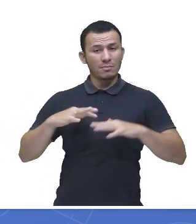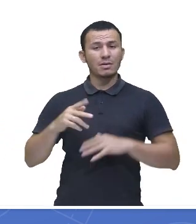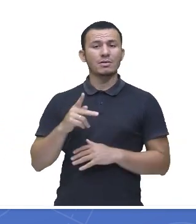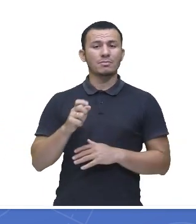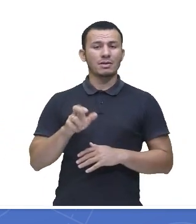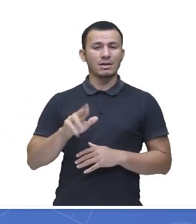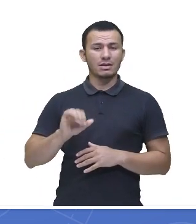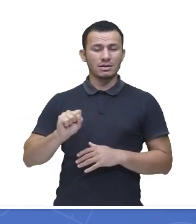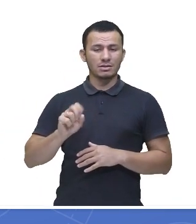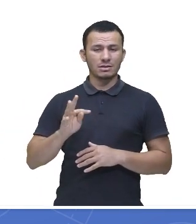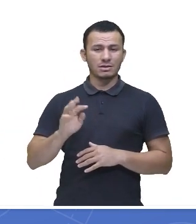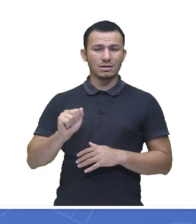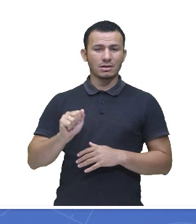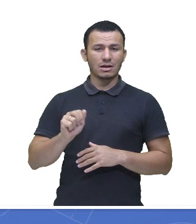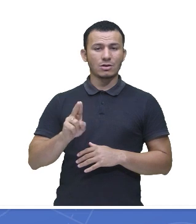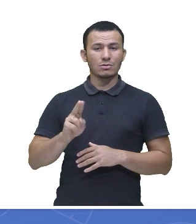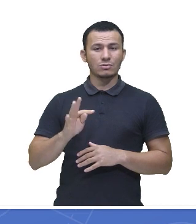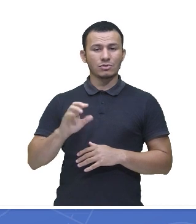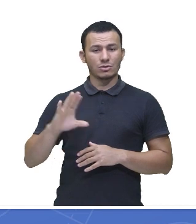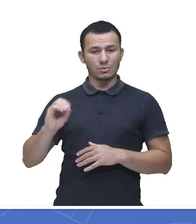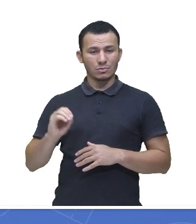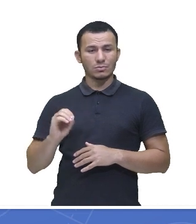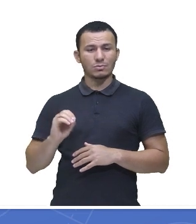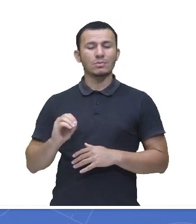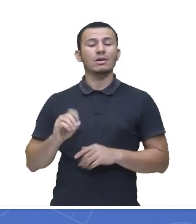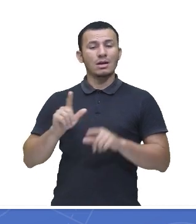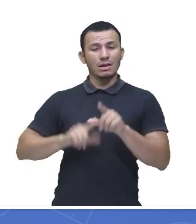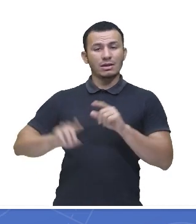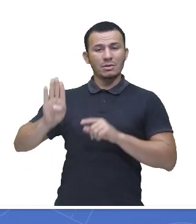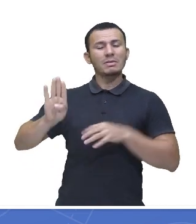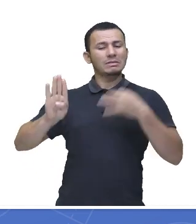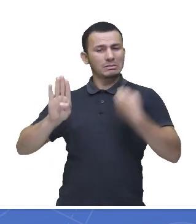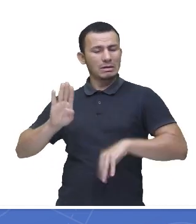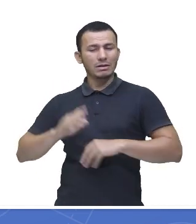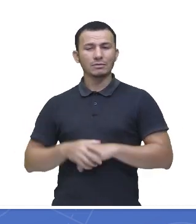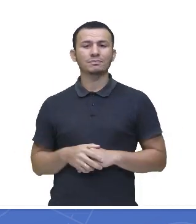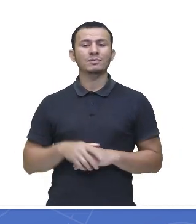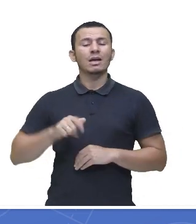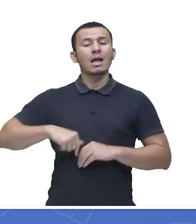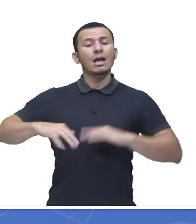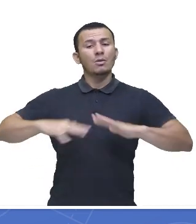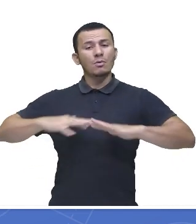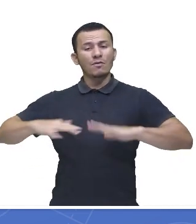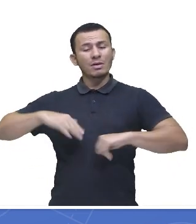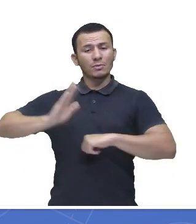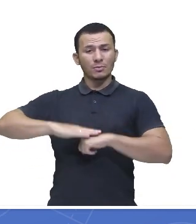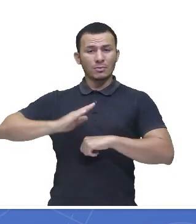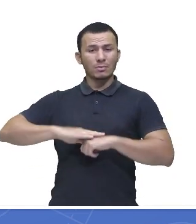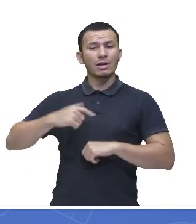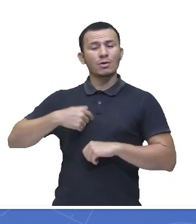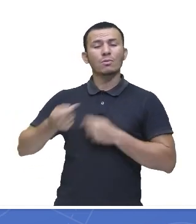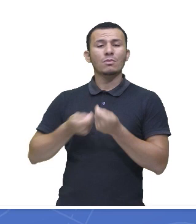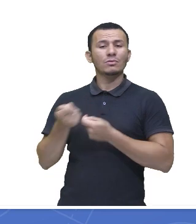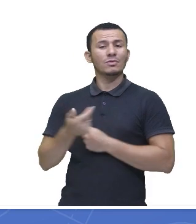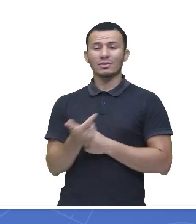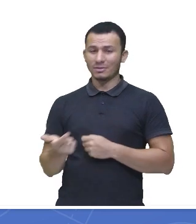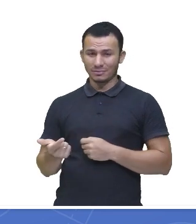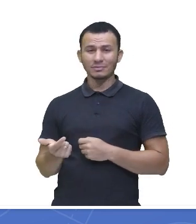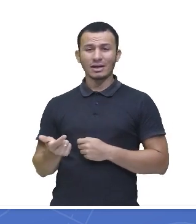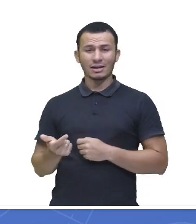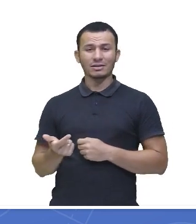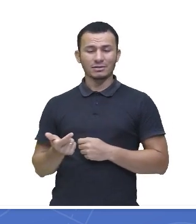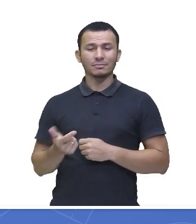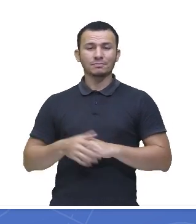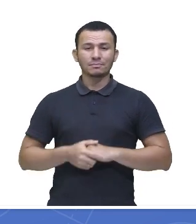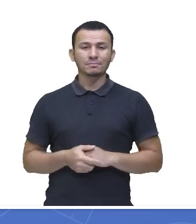Vamos dar uma olhada no comentário. Gente, os movimentos peristálticos são movimentos involuntários, ou seja, movimentos que eu não